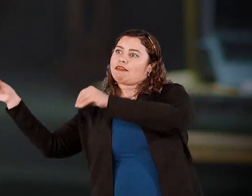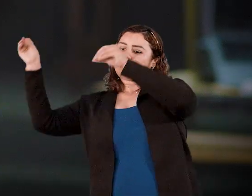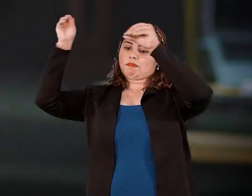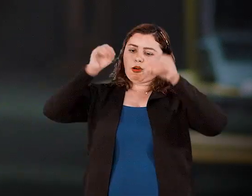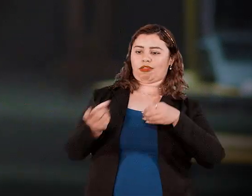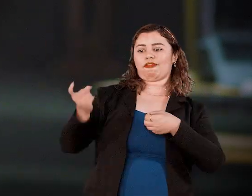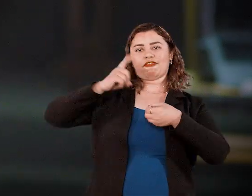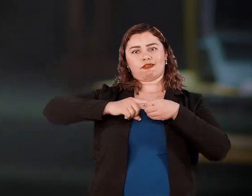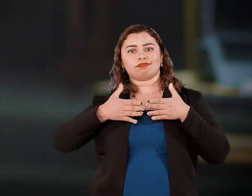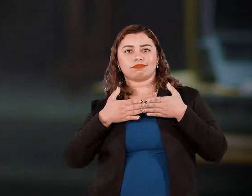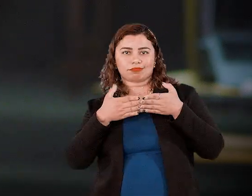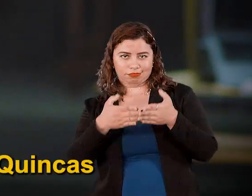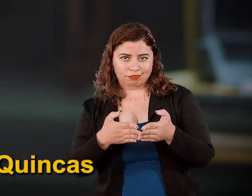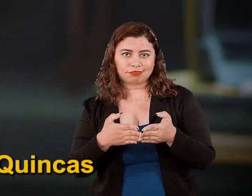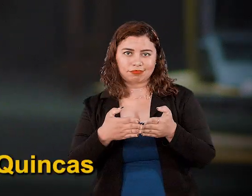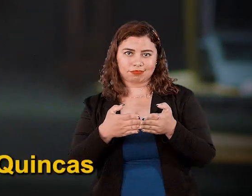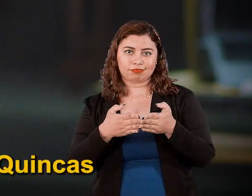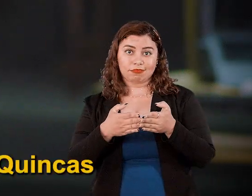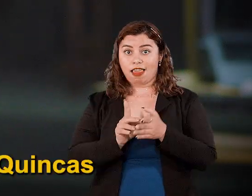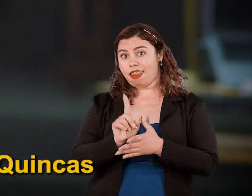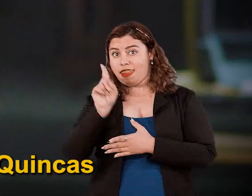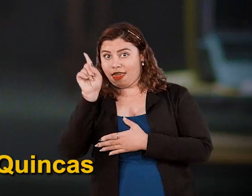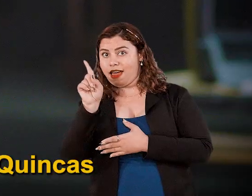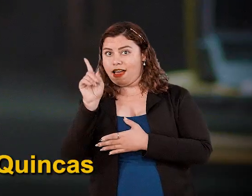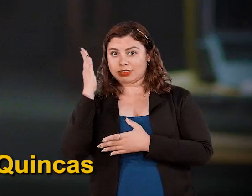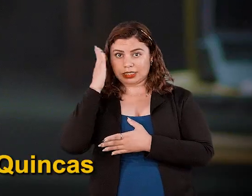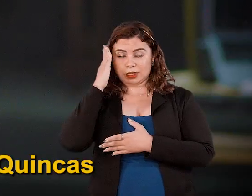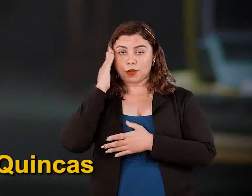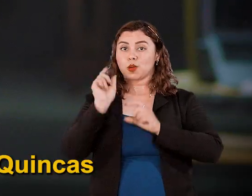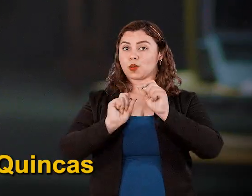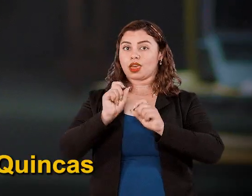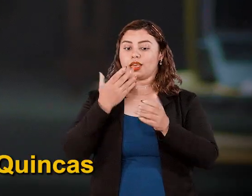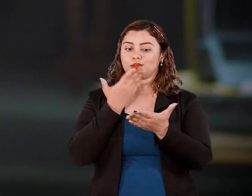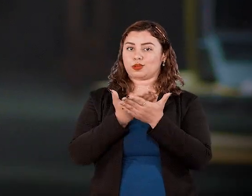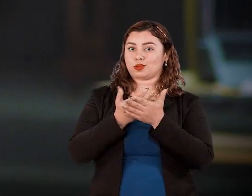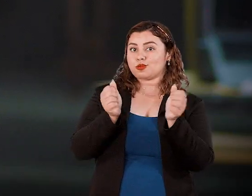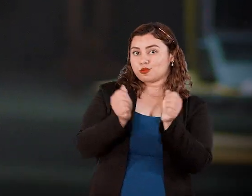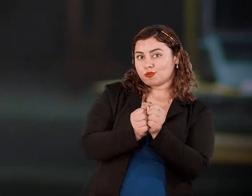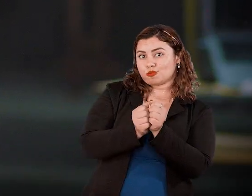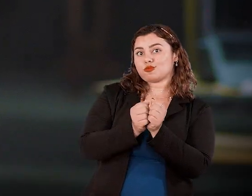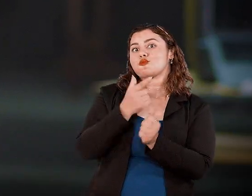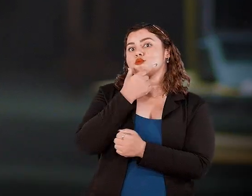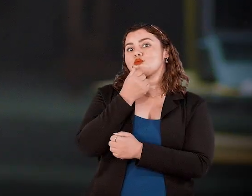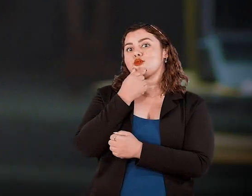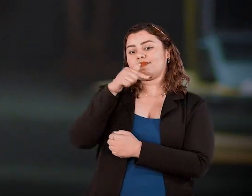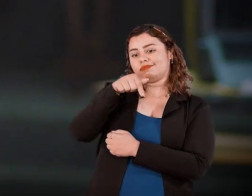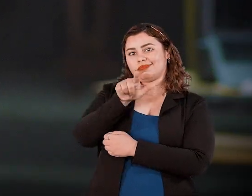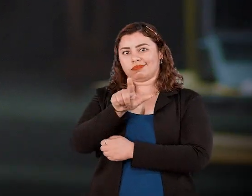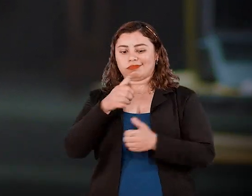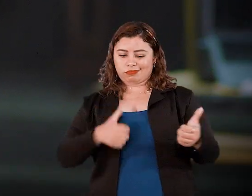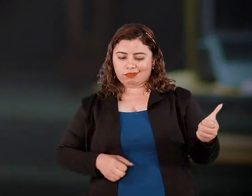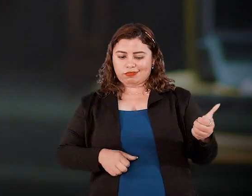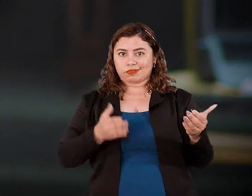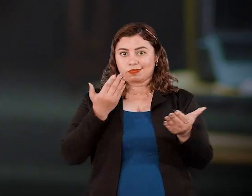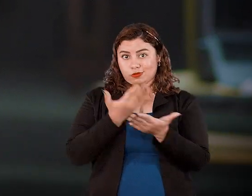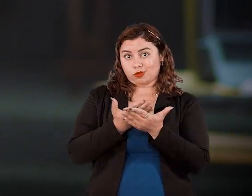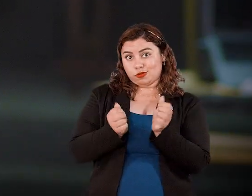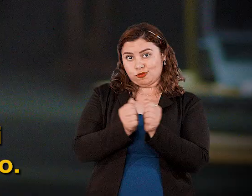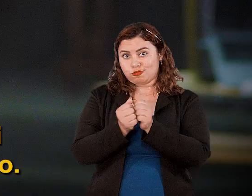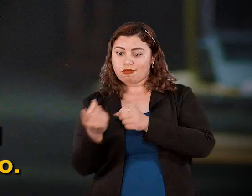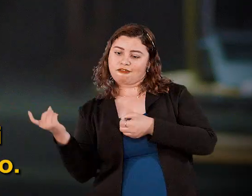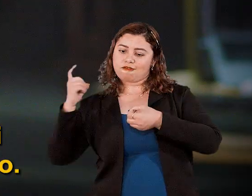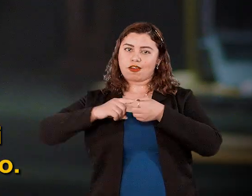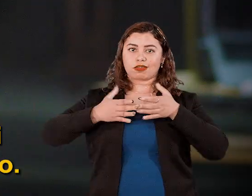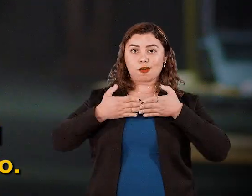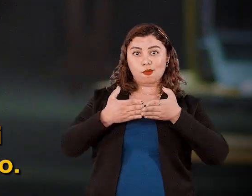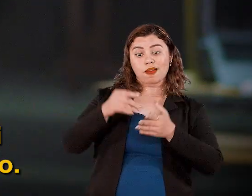para Corumbá, depois também de ter estudado com Quincas Laranjeiras, no Rio, estudado violão com ele.